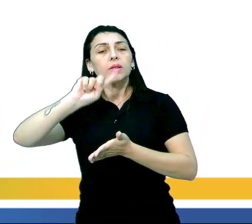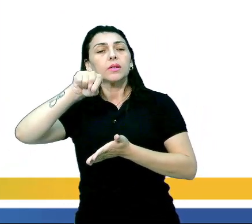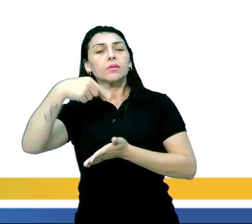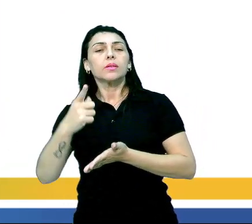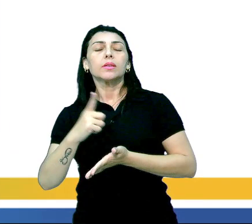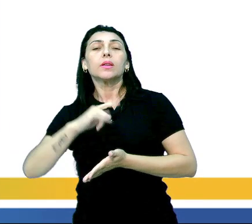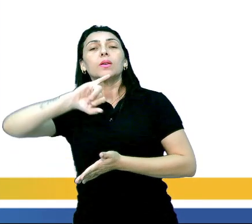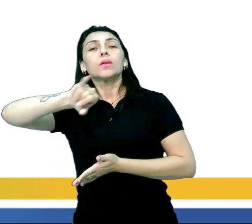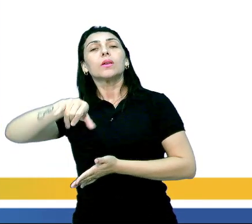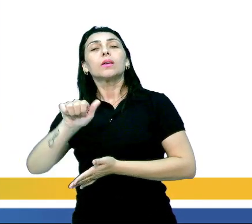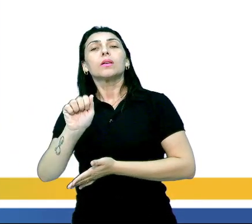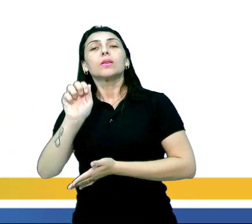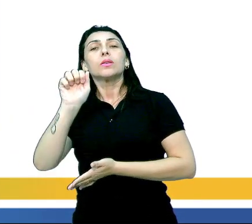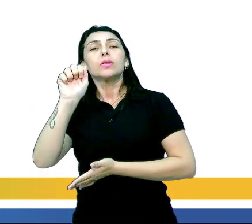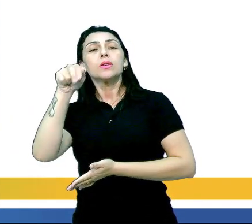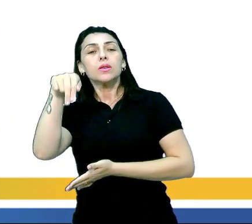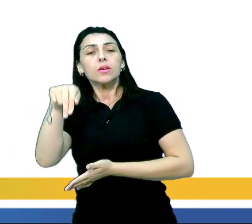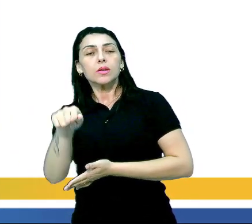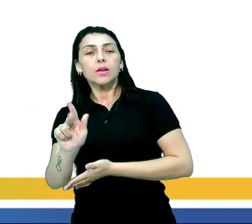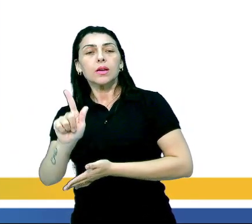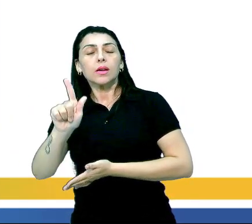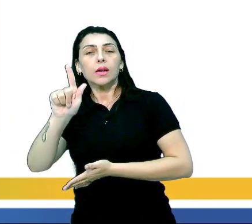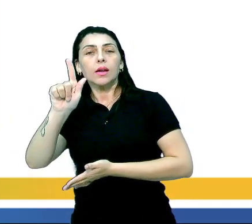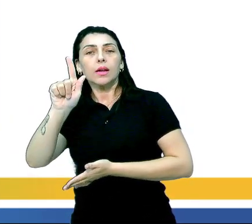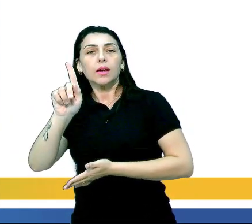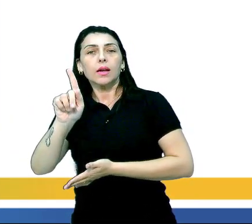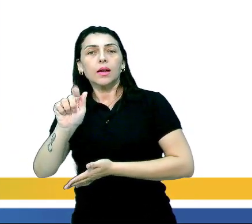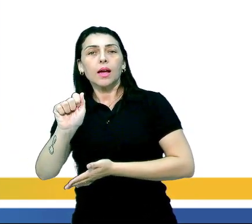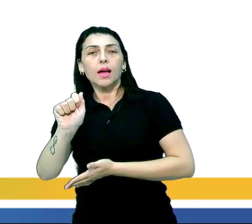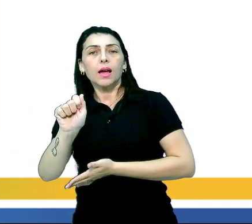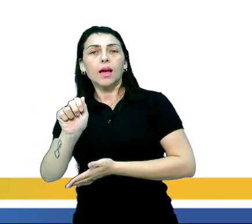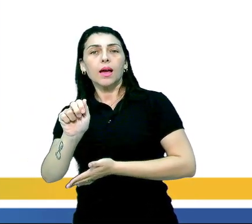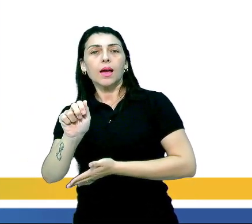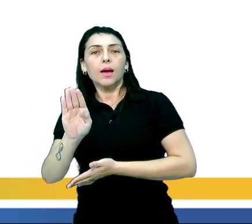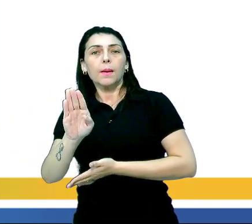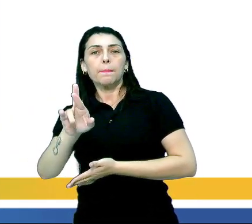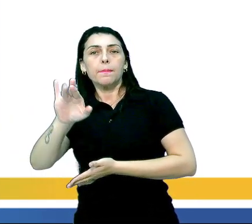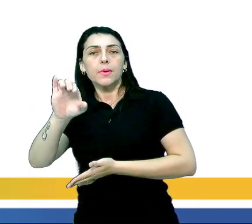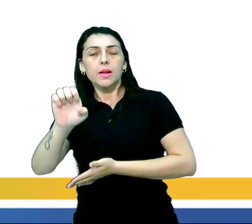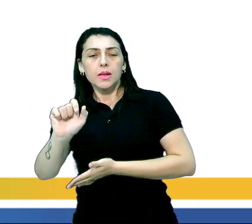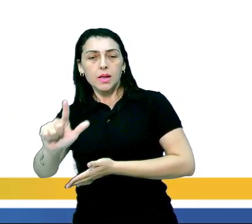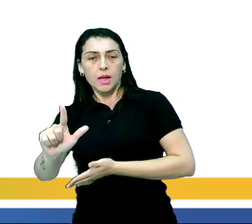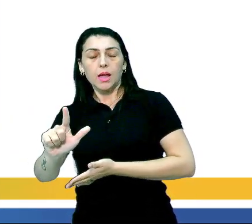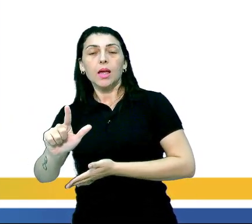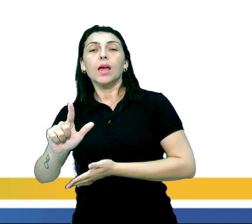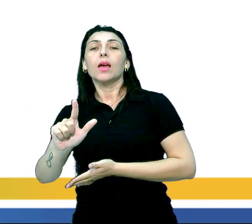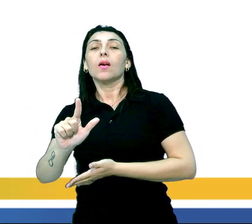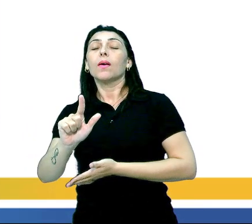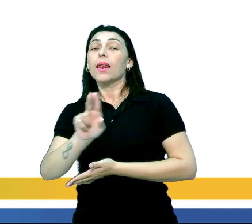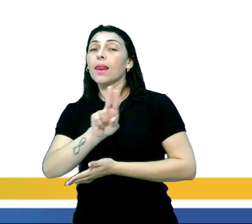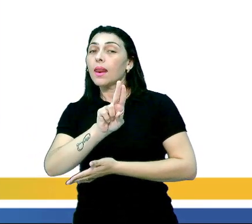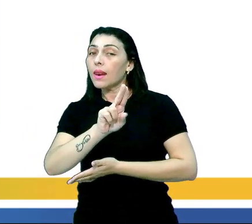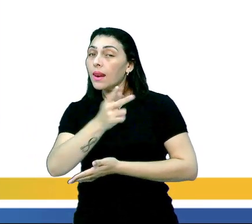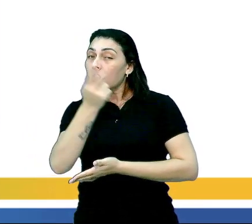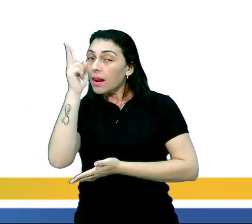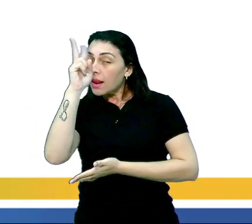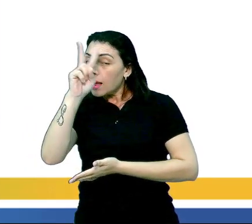ter aí o pensamento de Jean Gabriel Tarde. É bom lembrar que Tarde é o nome dele, não